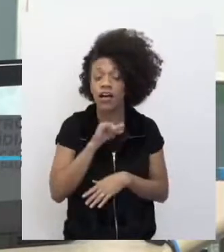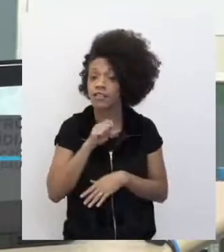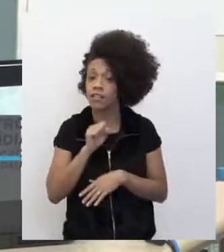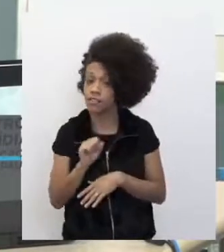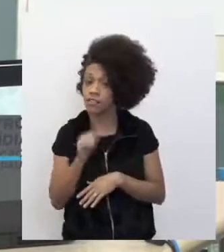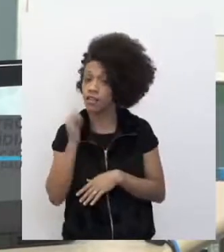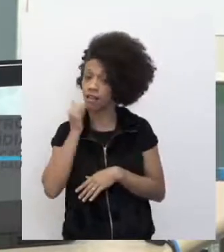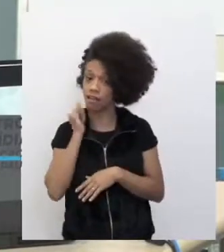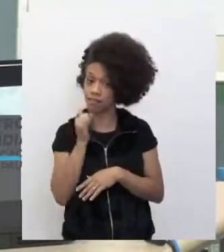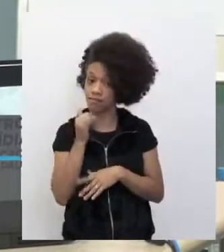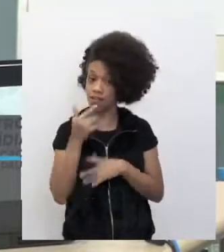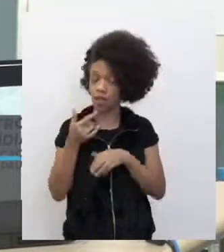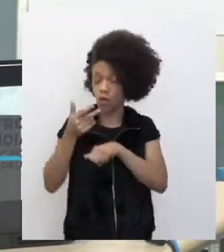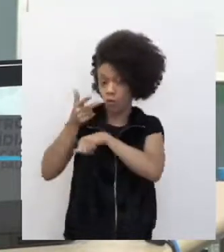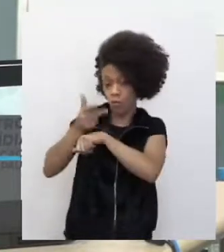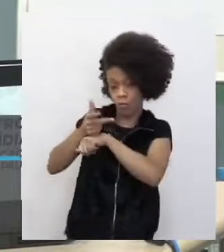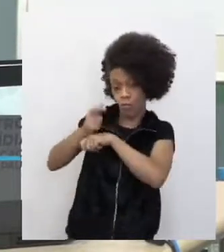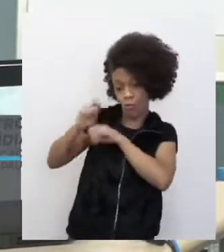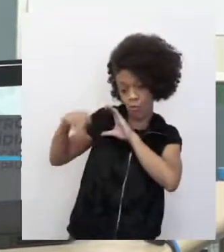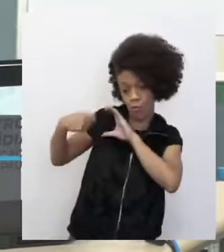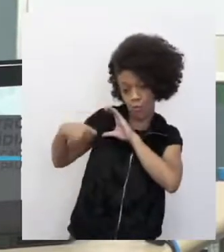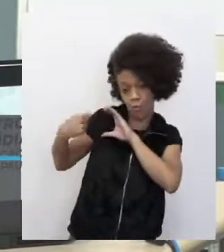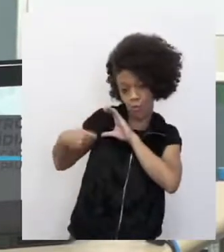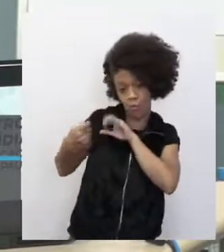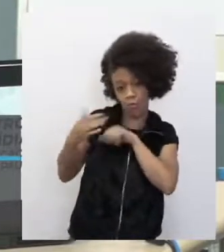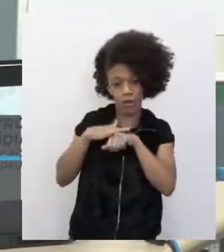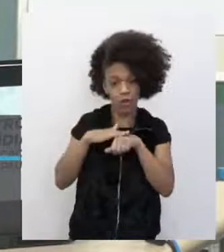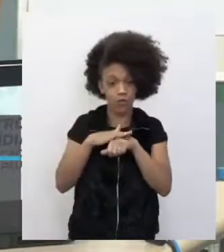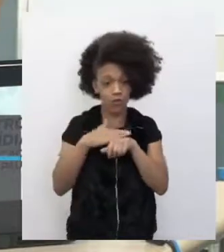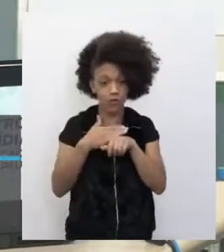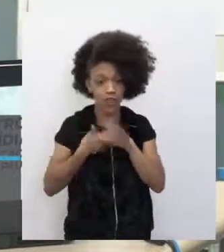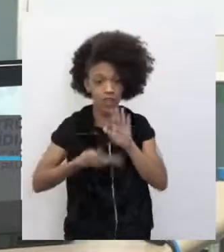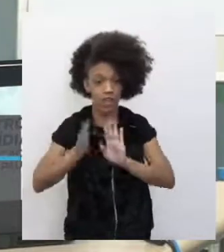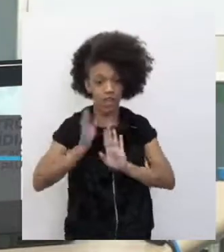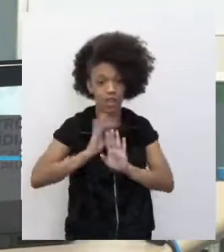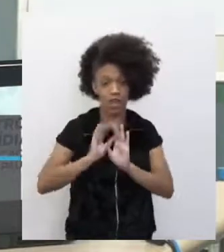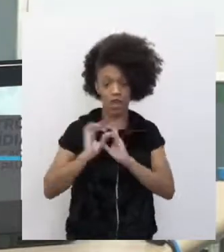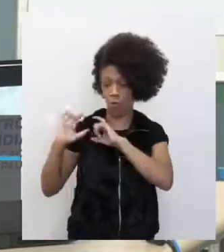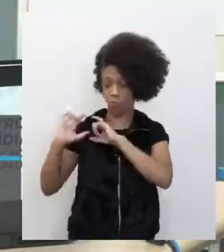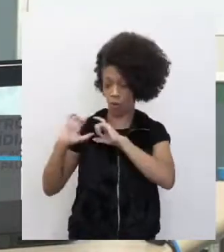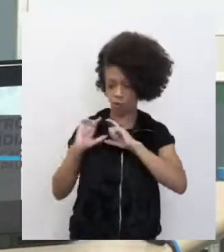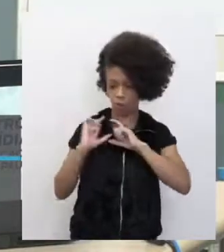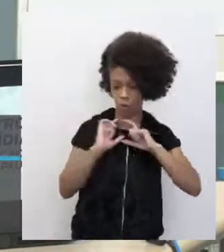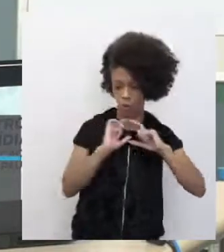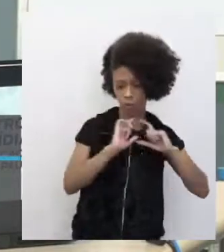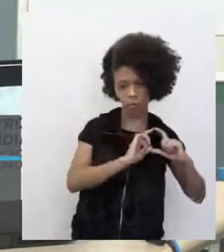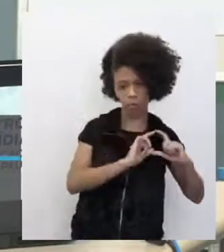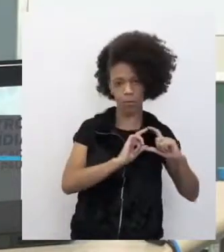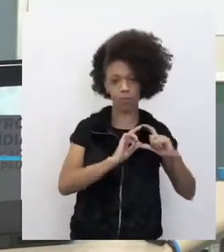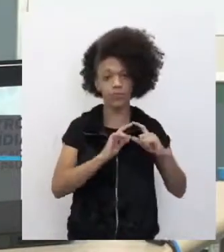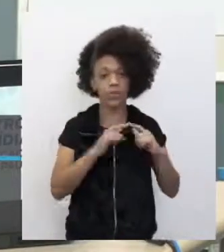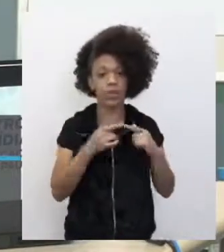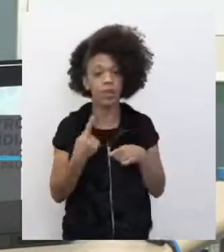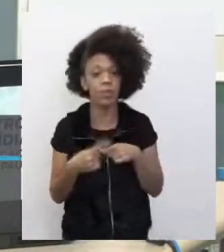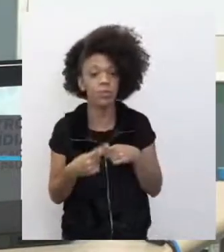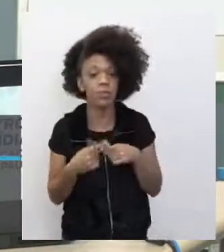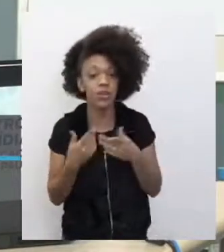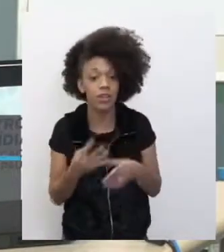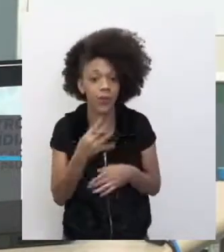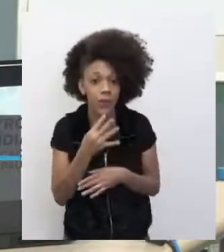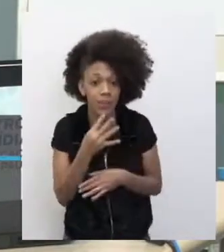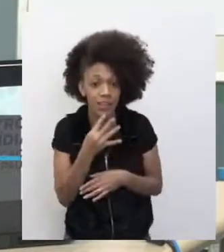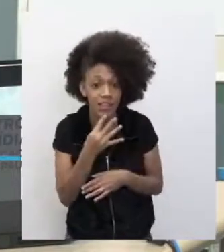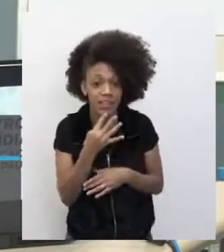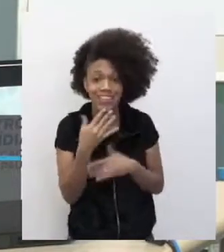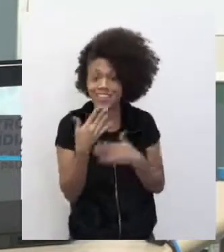ela estava filmando e conversando com o PC. Lá ao fundo estavam as medalhas, lá penduradas na parede dela, porque foi assim que eu conheci,